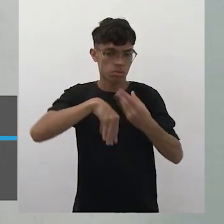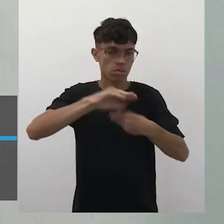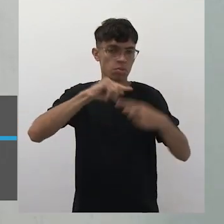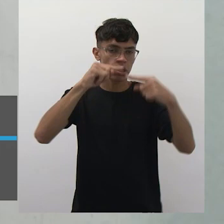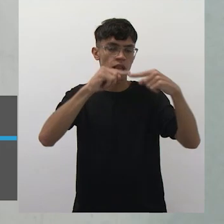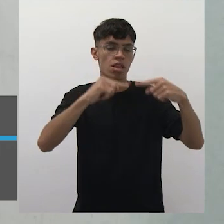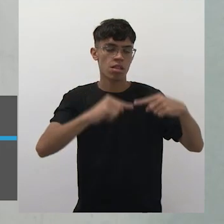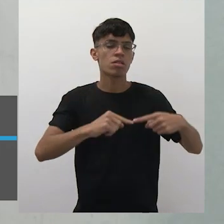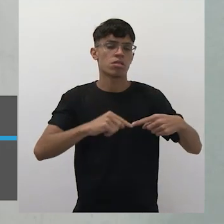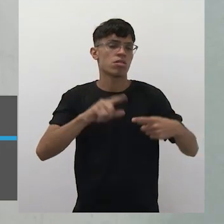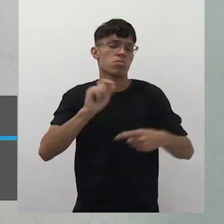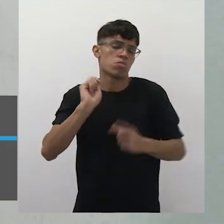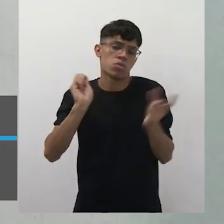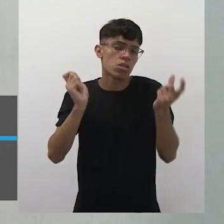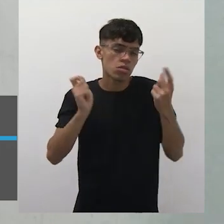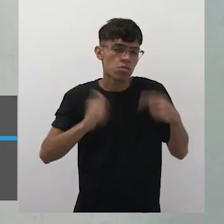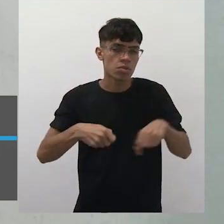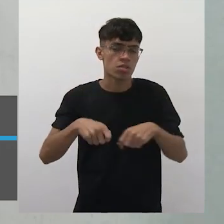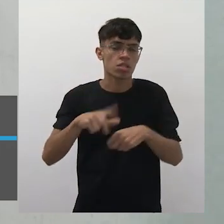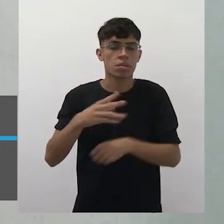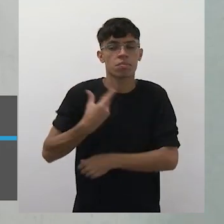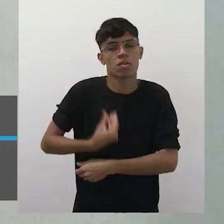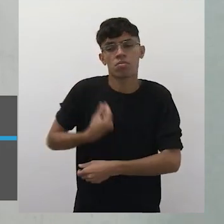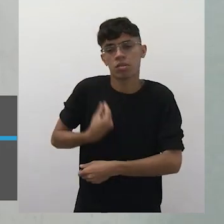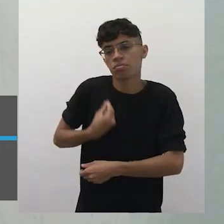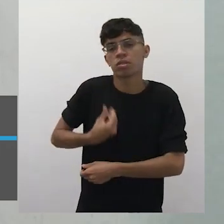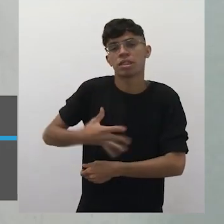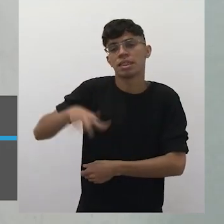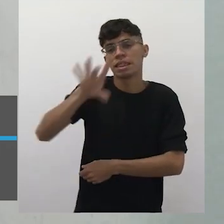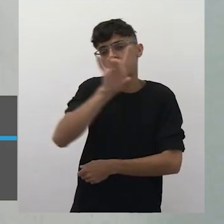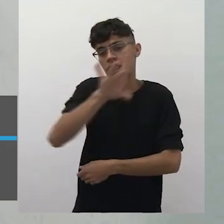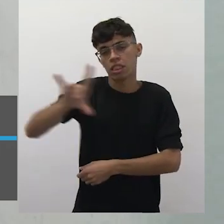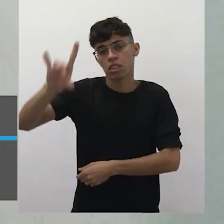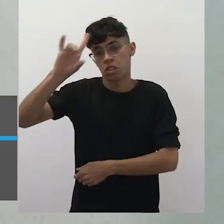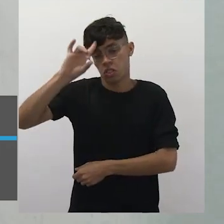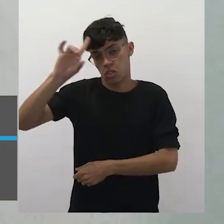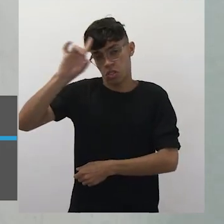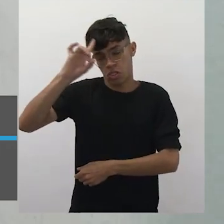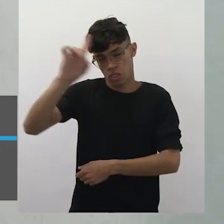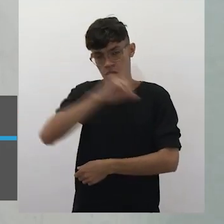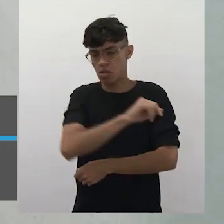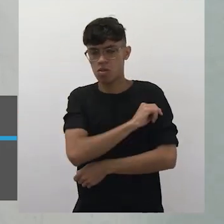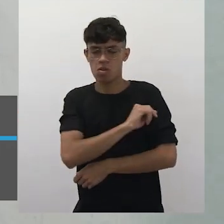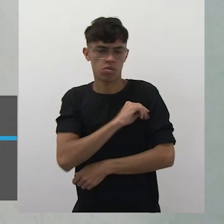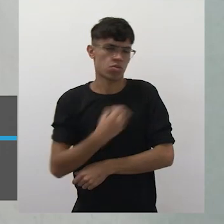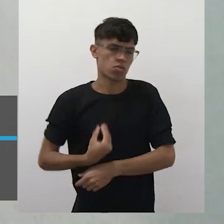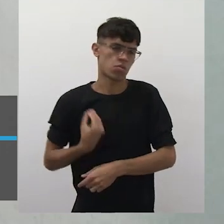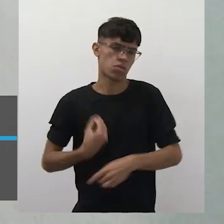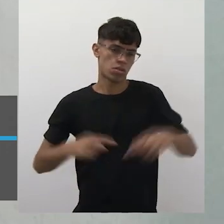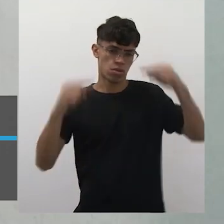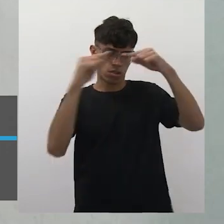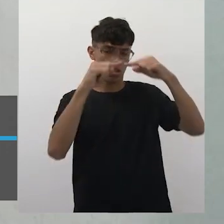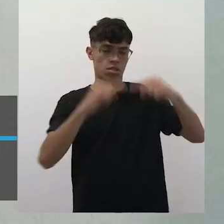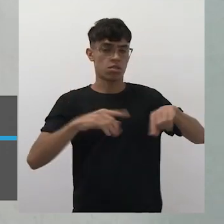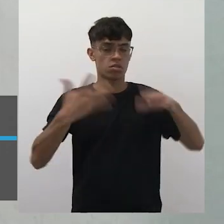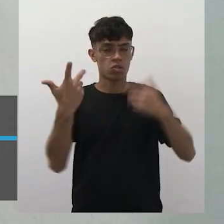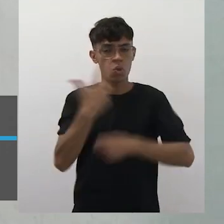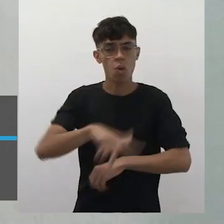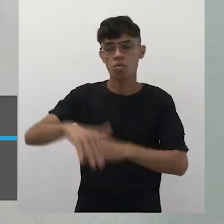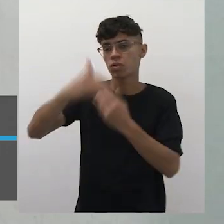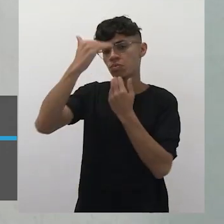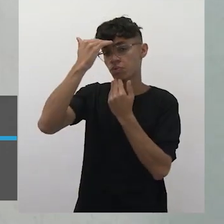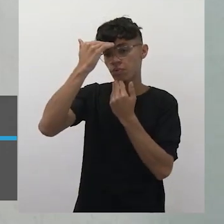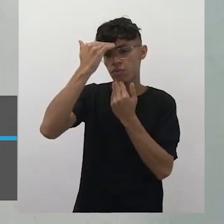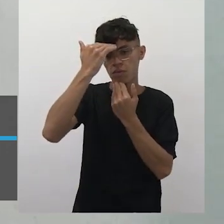sua conexão com situações vivenciadas pelos estudantes em suas realidades. Então, eu agradeço mais uma